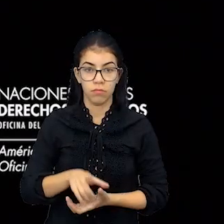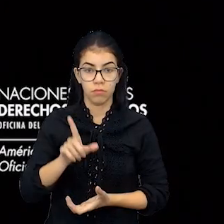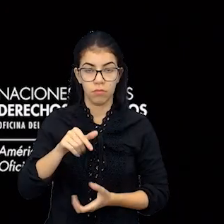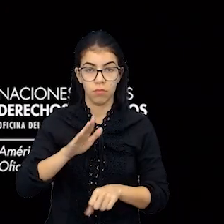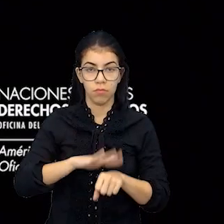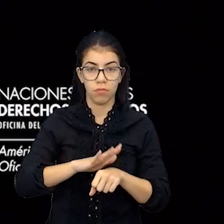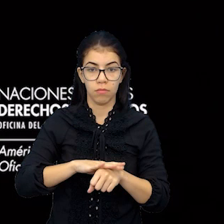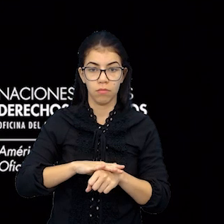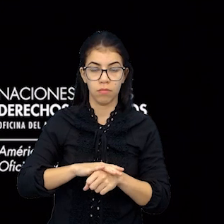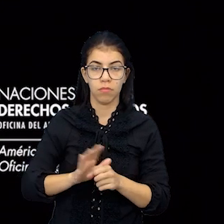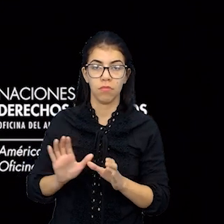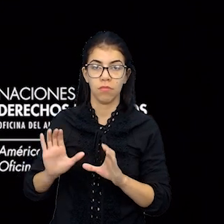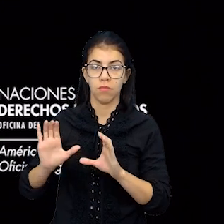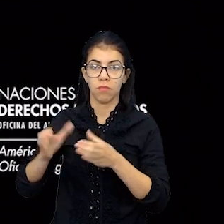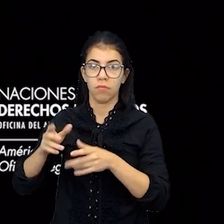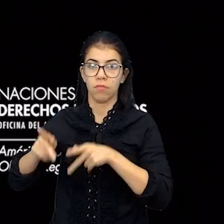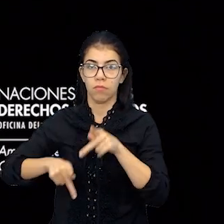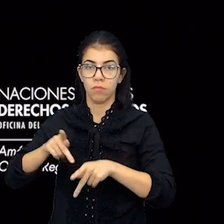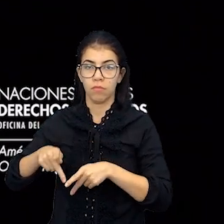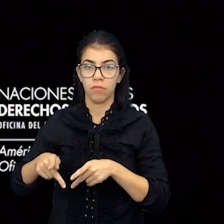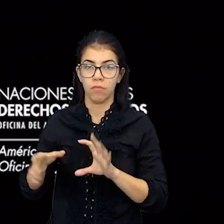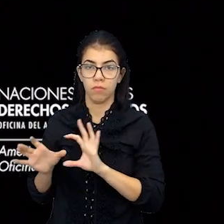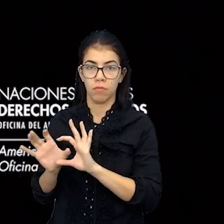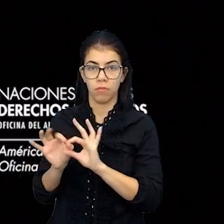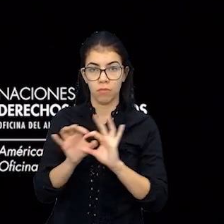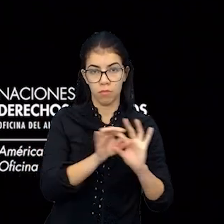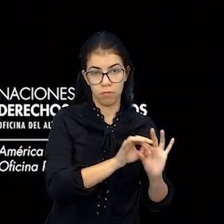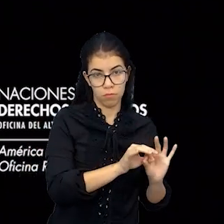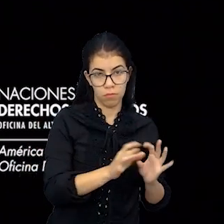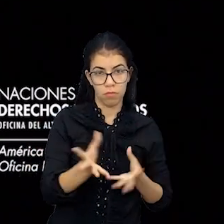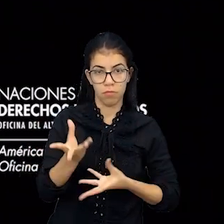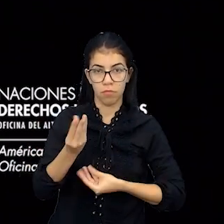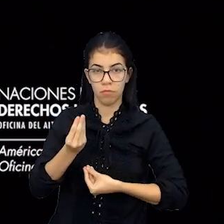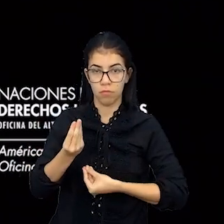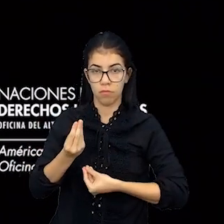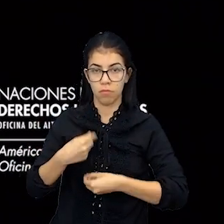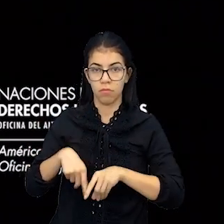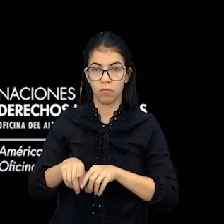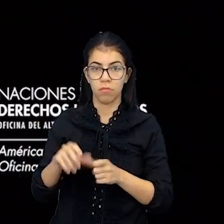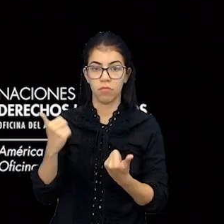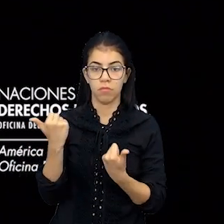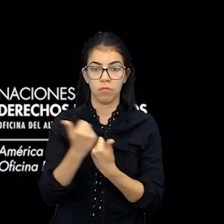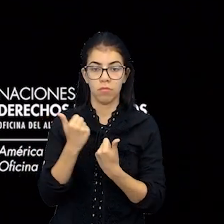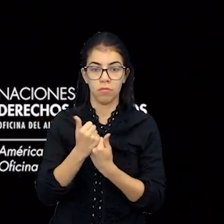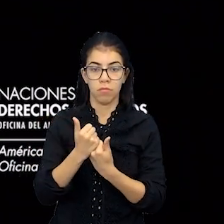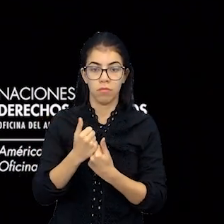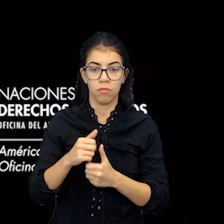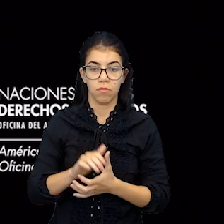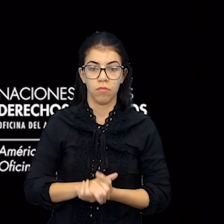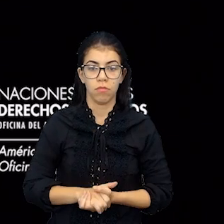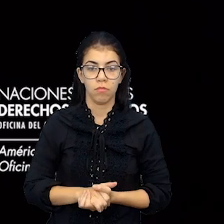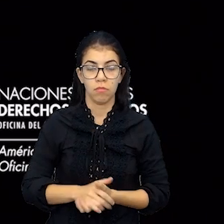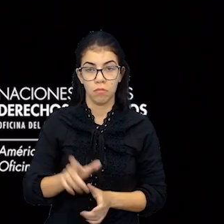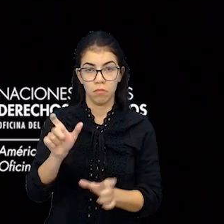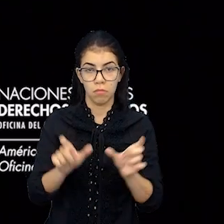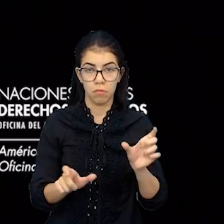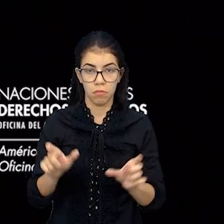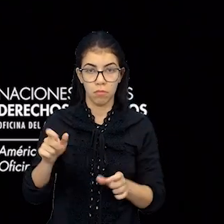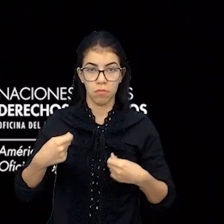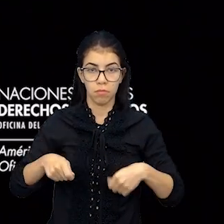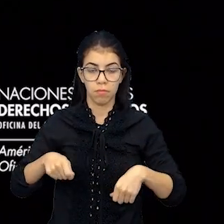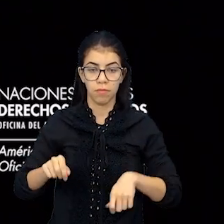Realização, Fundo da População das Nações Unidas. Rede Recolher. Apoio Agência da ONU para Refugiados. Nações